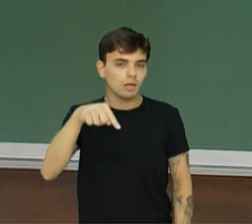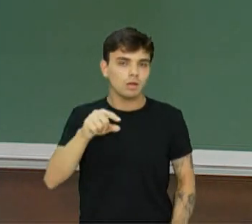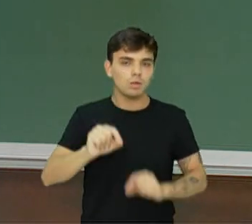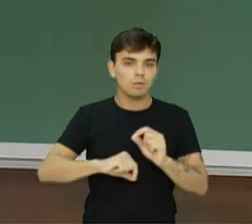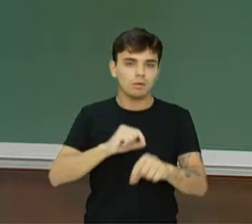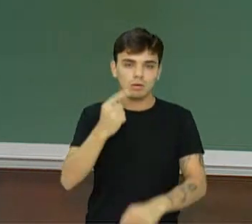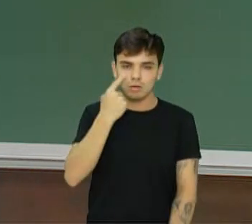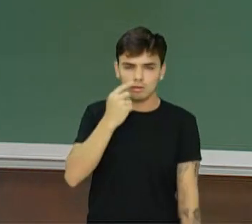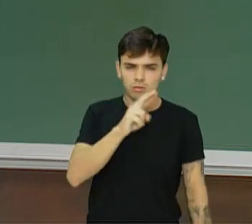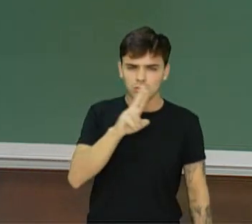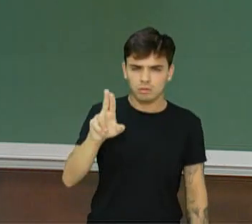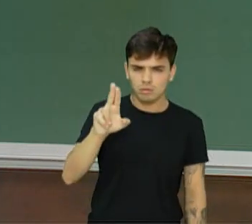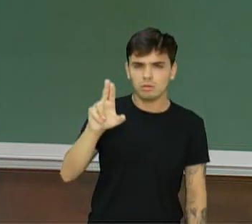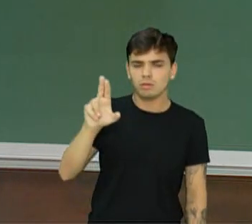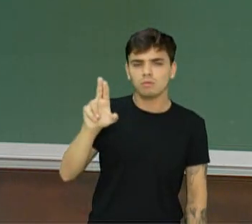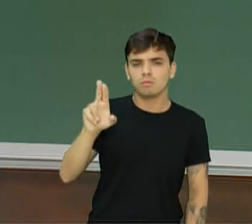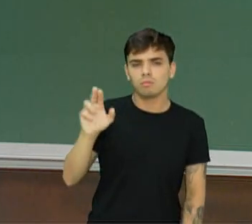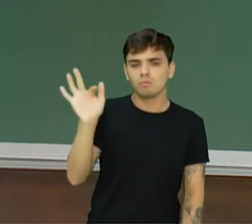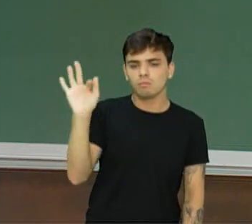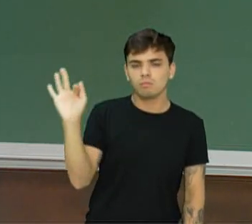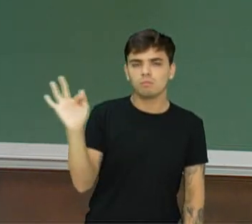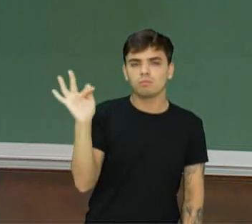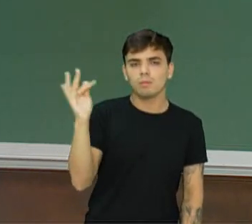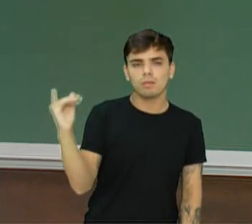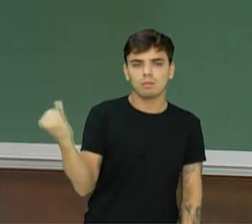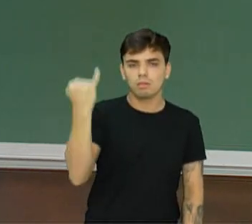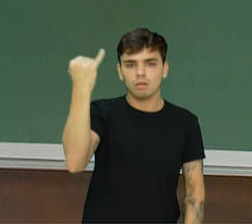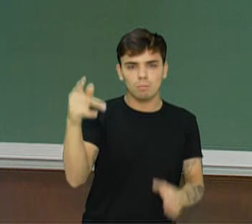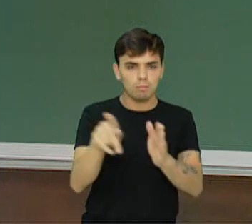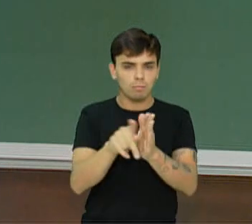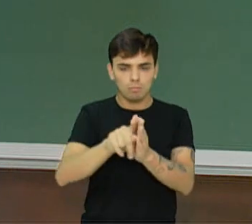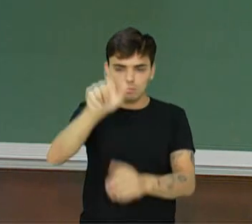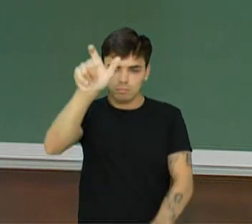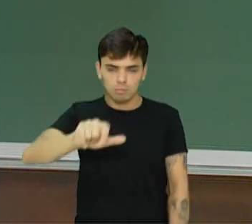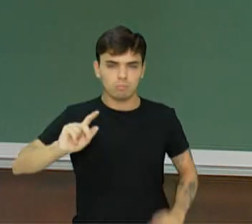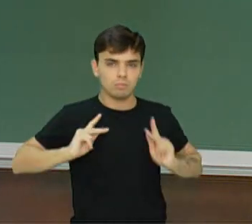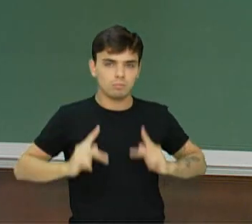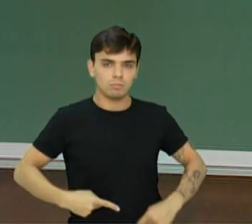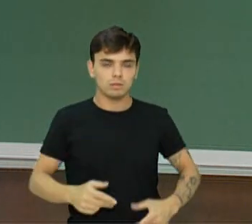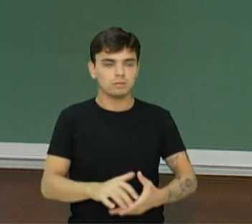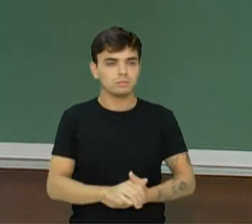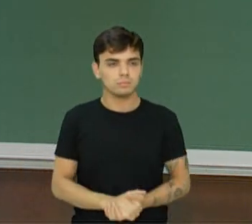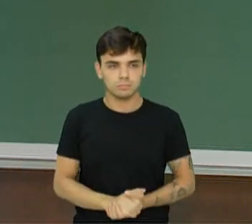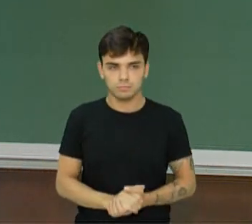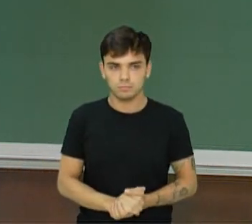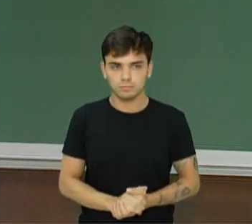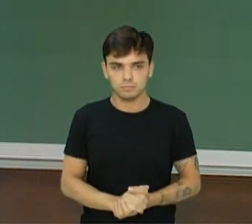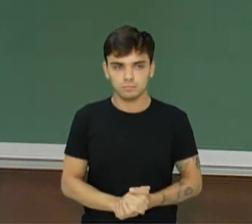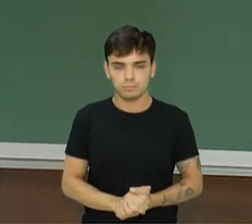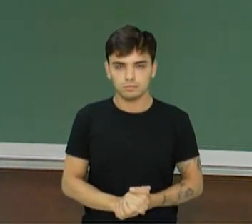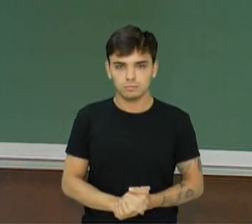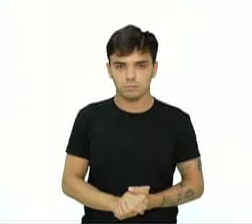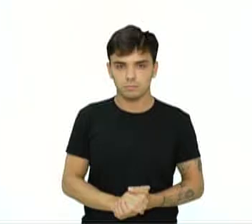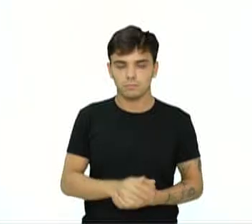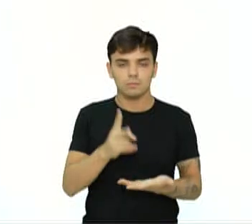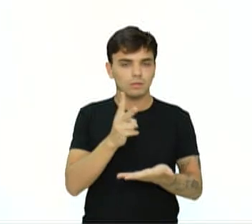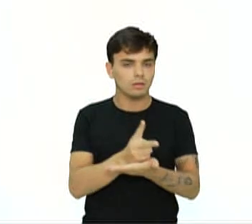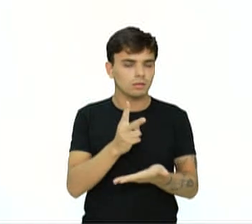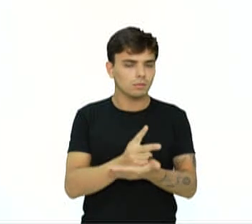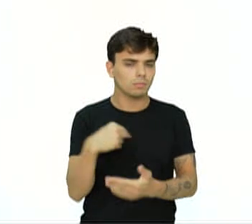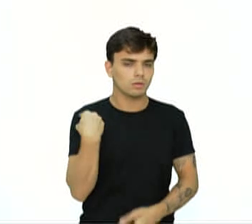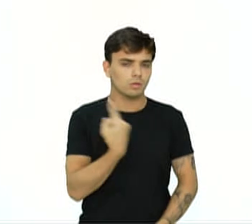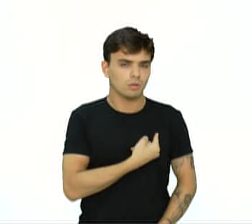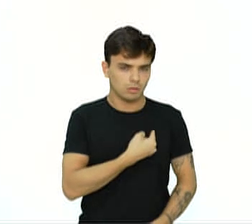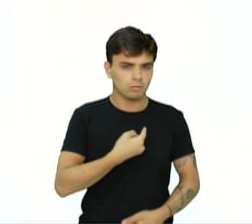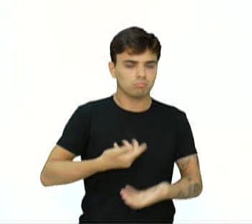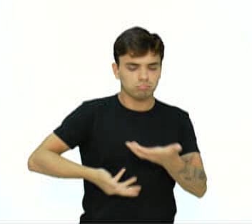qua non, é uma condição fundamental do próprio ser humano. O tempo inteiro estamos